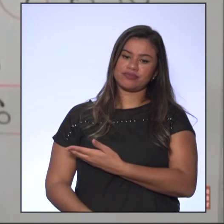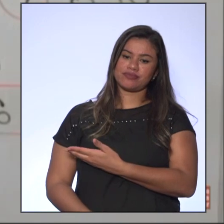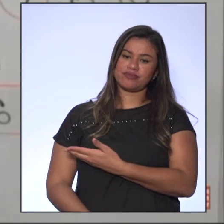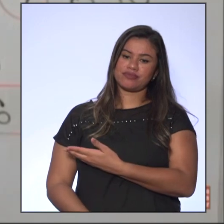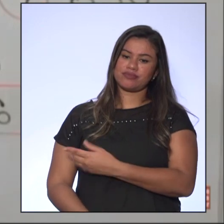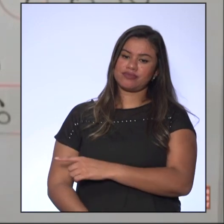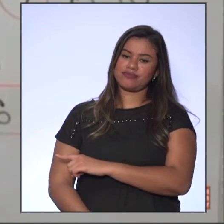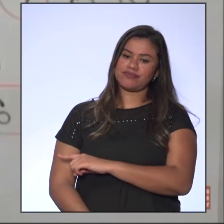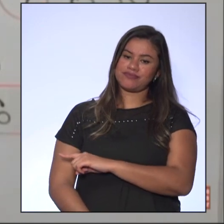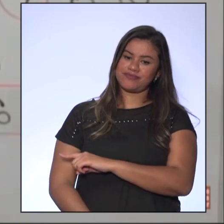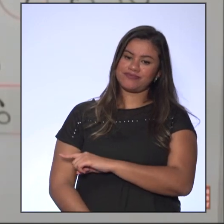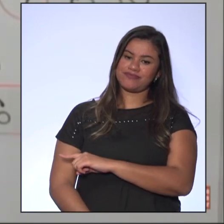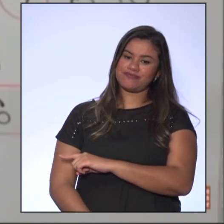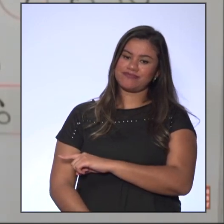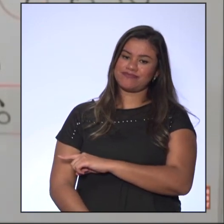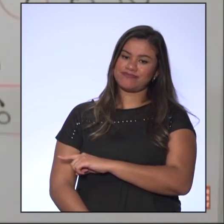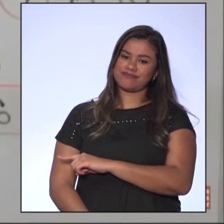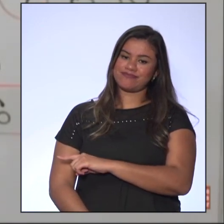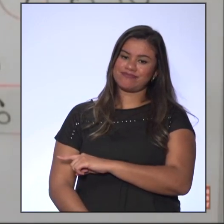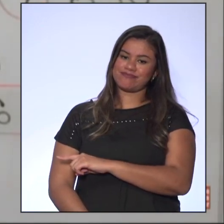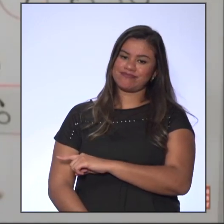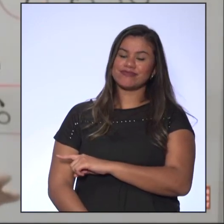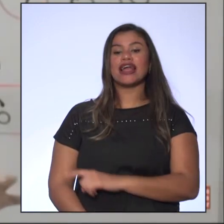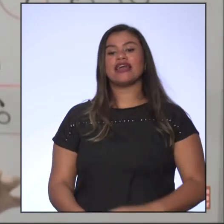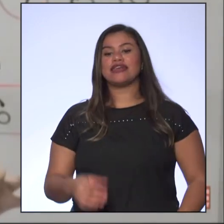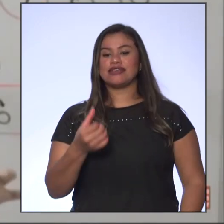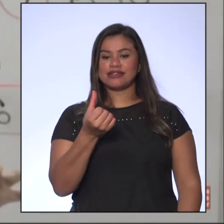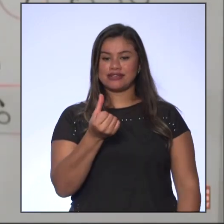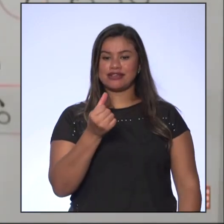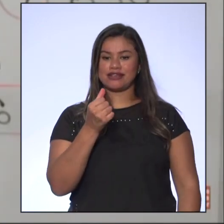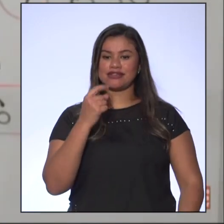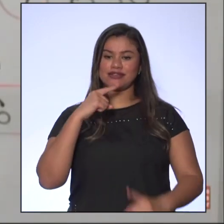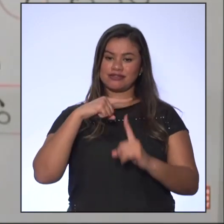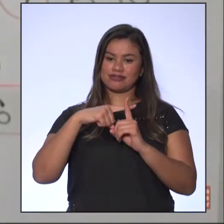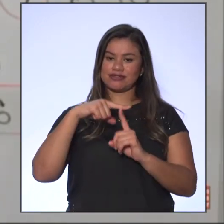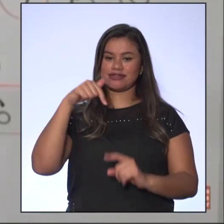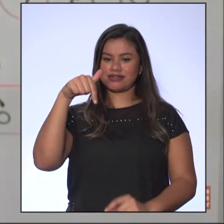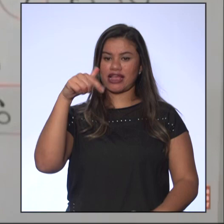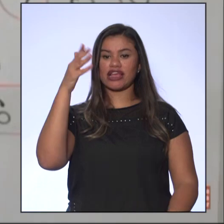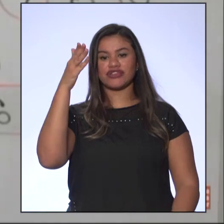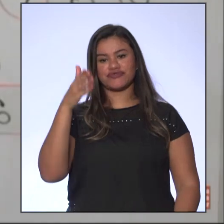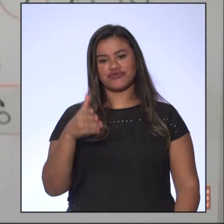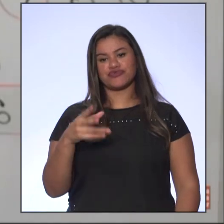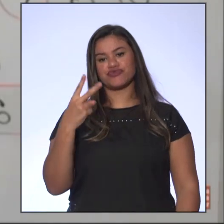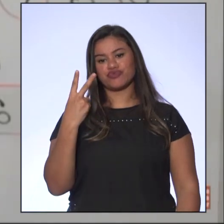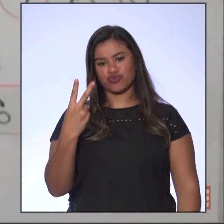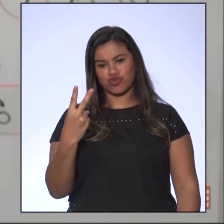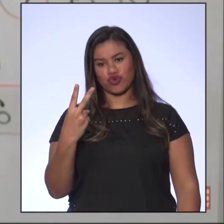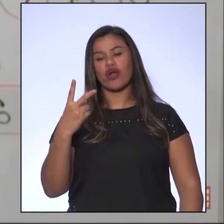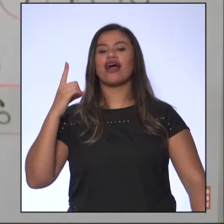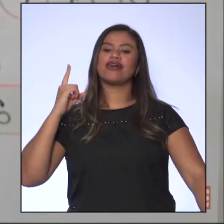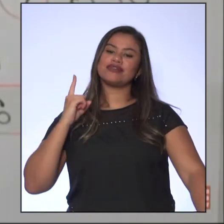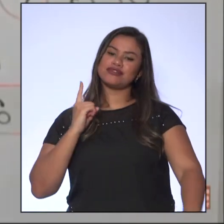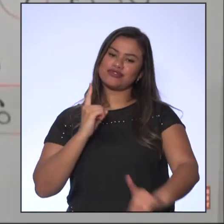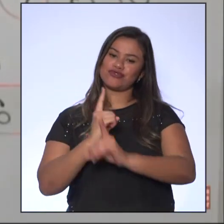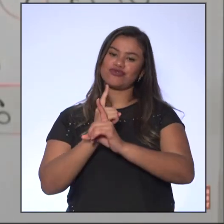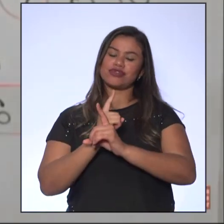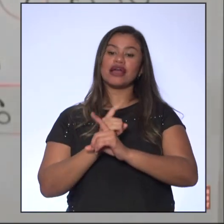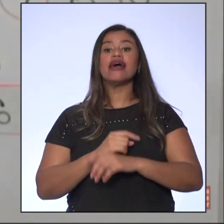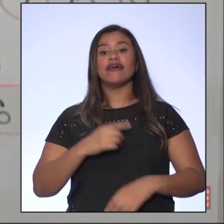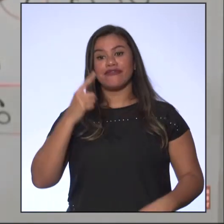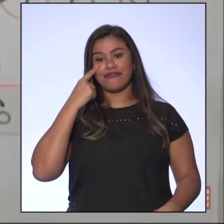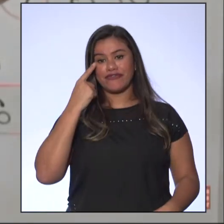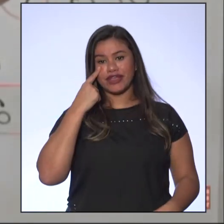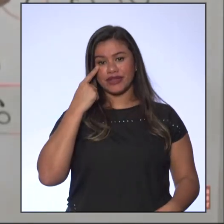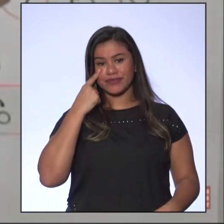sempre dessa maneira para você obter a nossa mediana. Você organiza em ordem crescente. Se tem